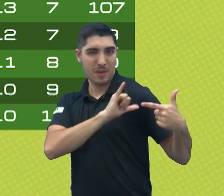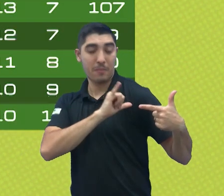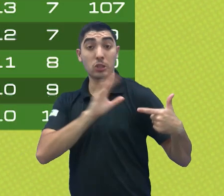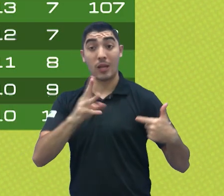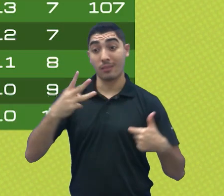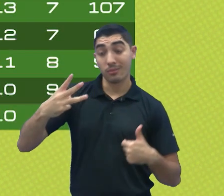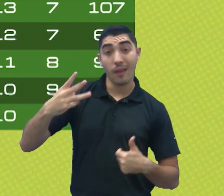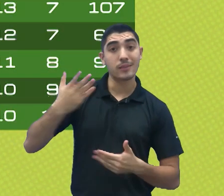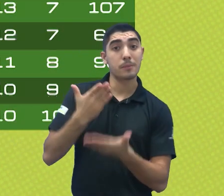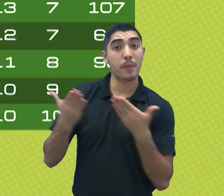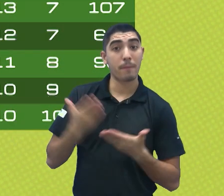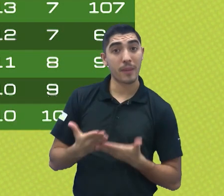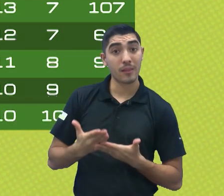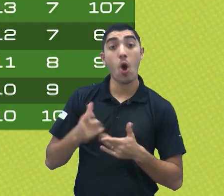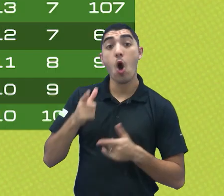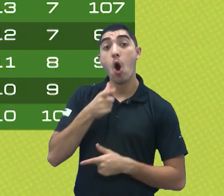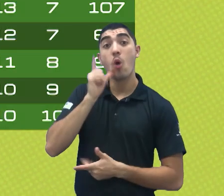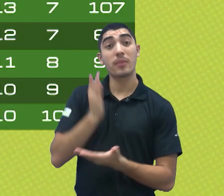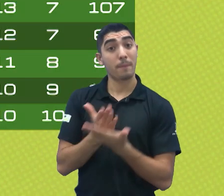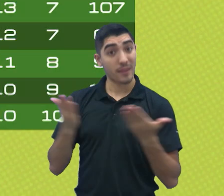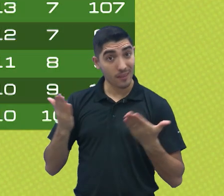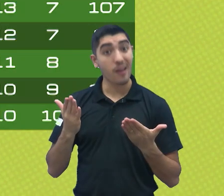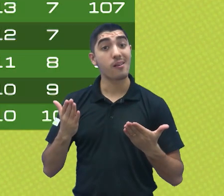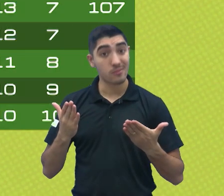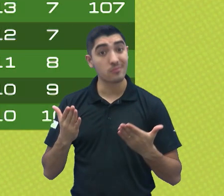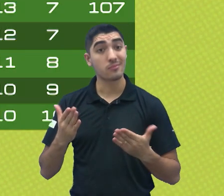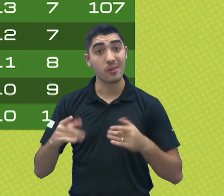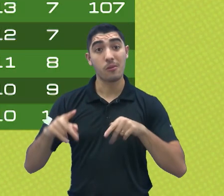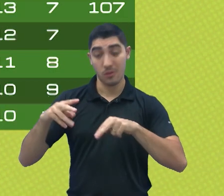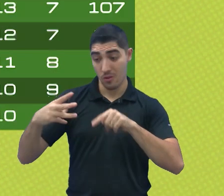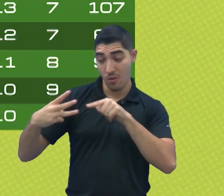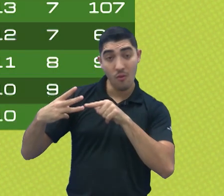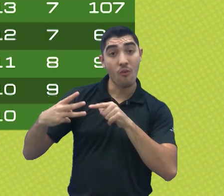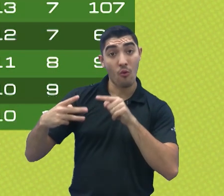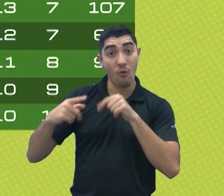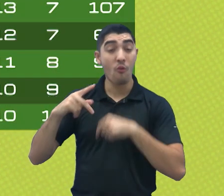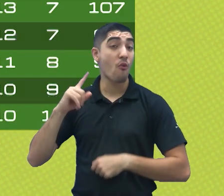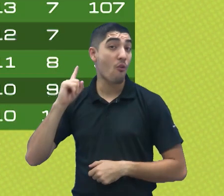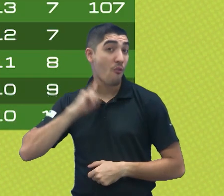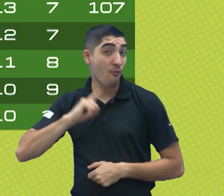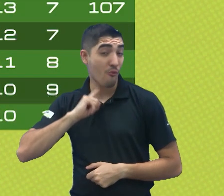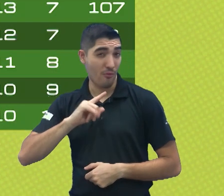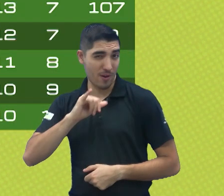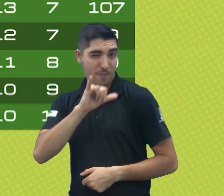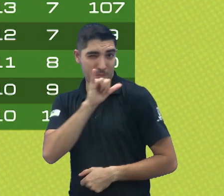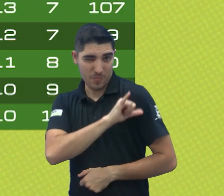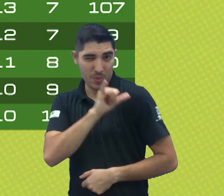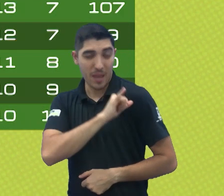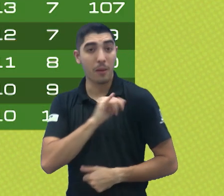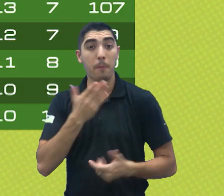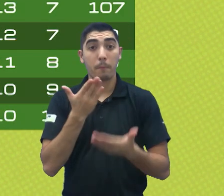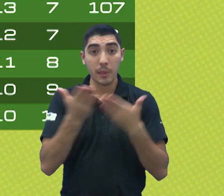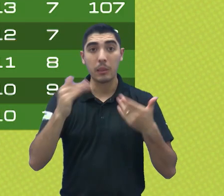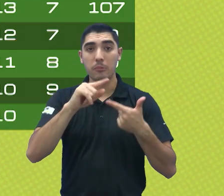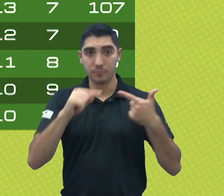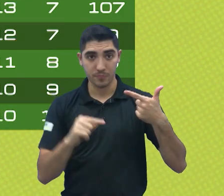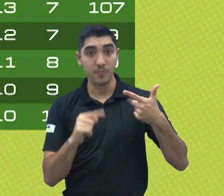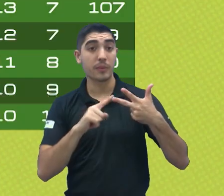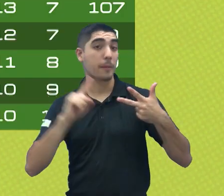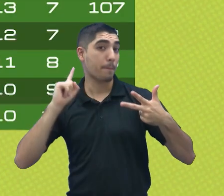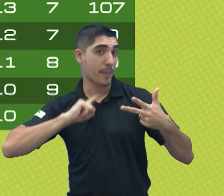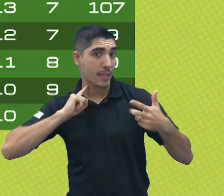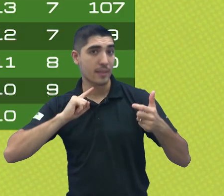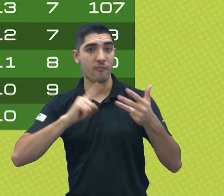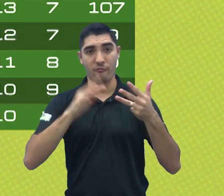ontem, perdeu para a Unifacisa. O vice-líder Flamengo perdeu para o Unifacisa, que subiu bem na tabela. Minas é o terceiro, o Franca é o quarto,